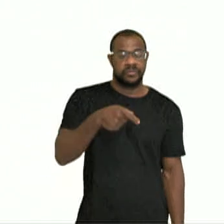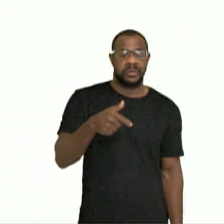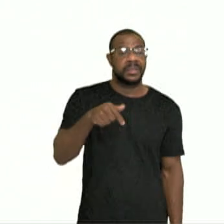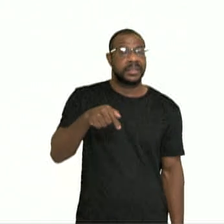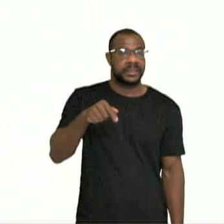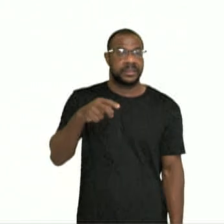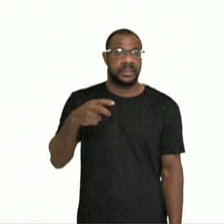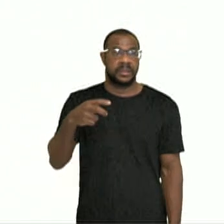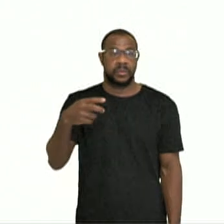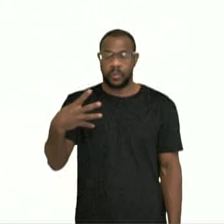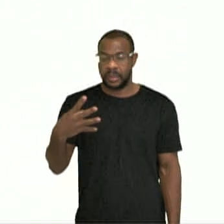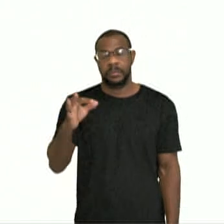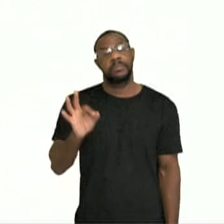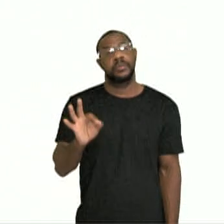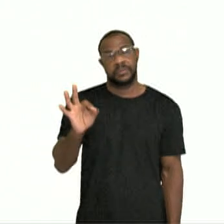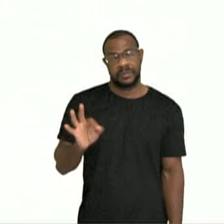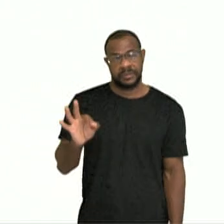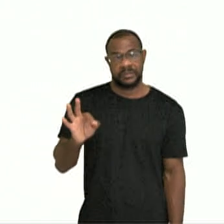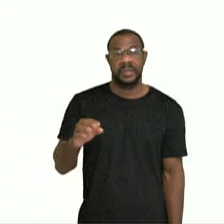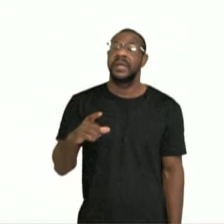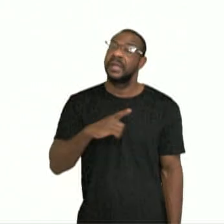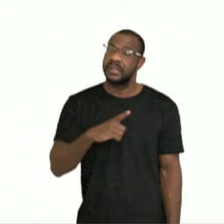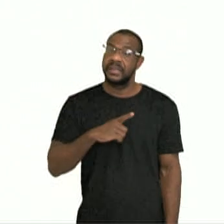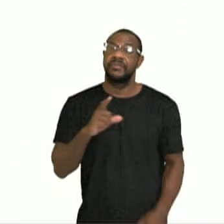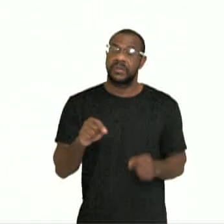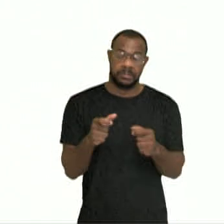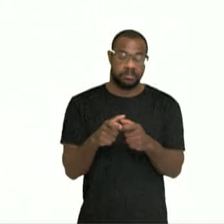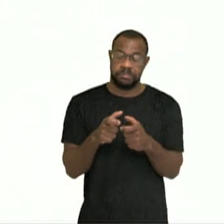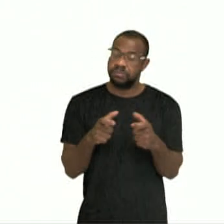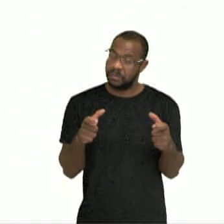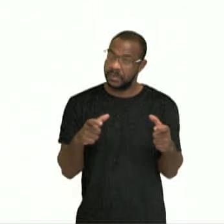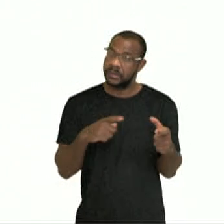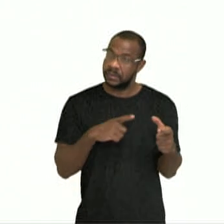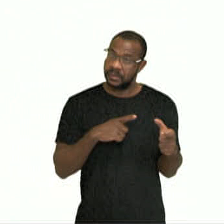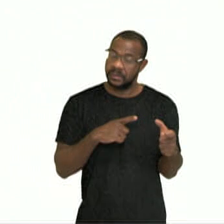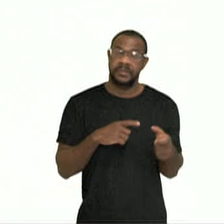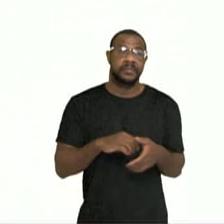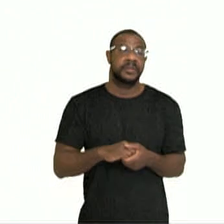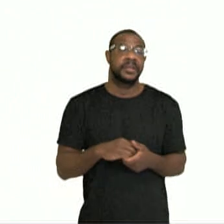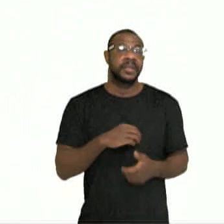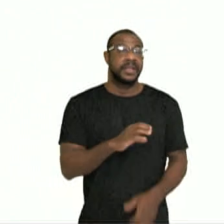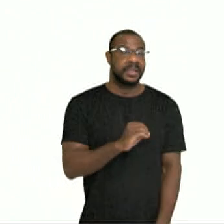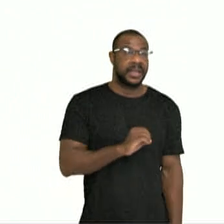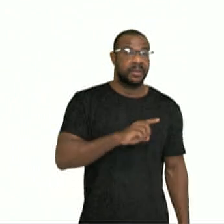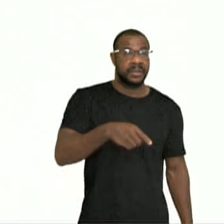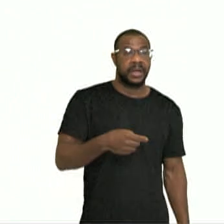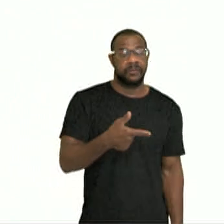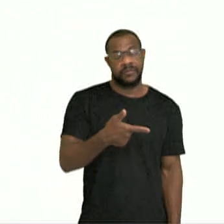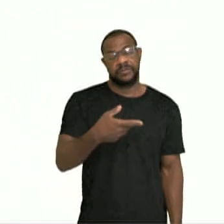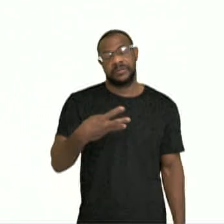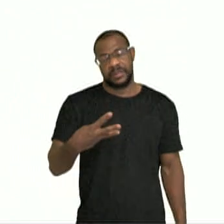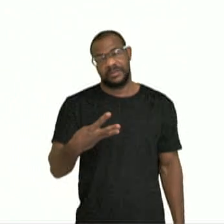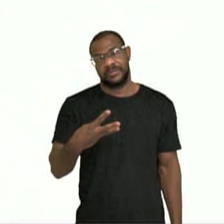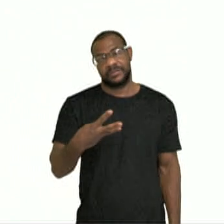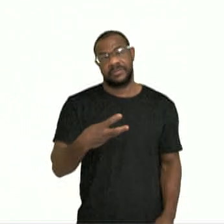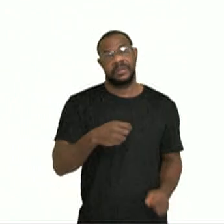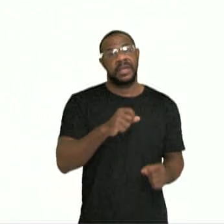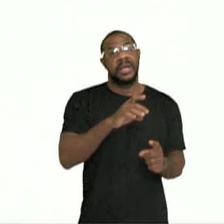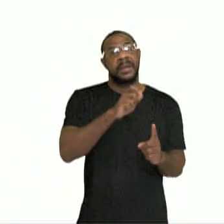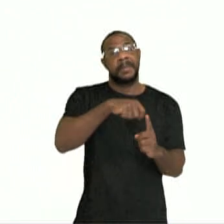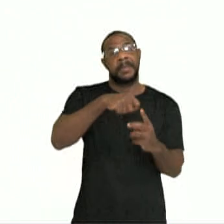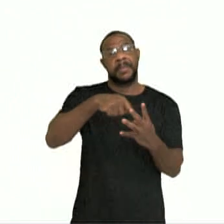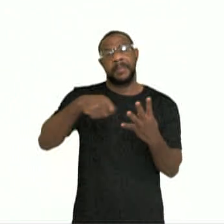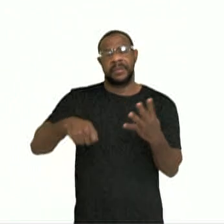2,74%, o que significa que teve uma média de rendimento de 0,23 ao mês.